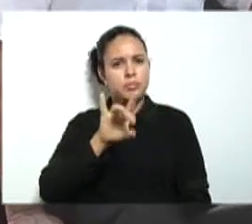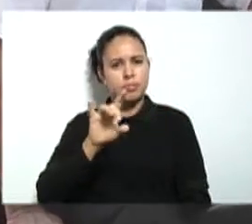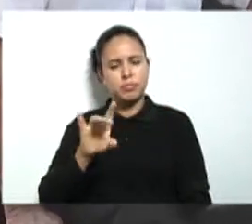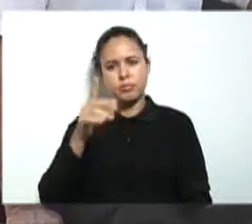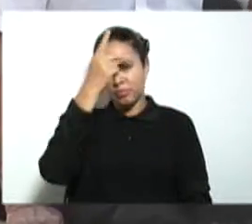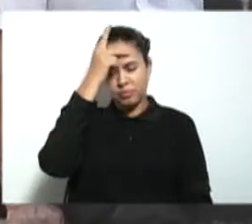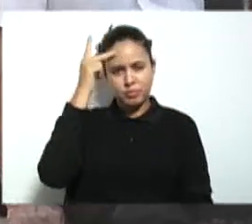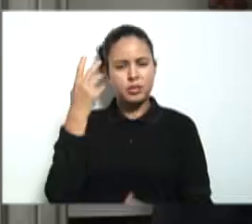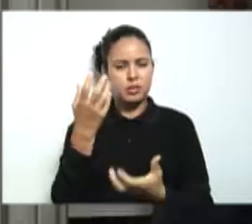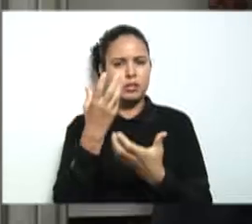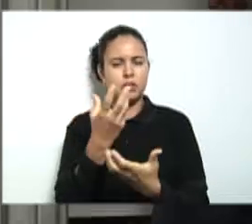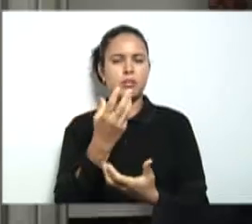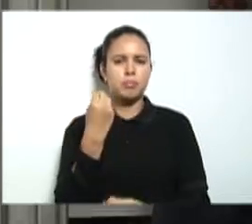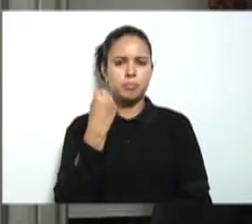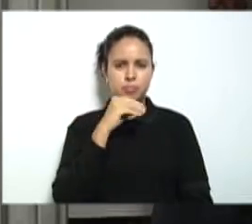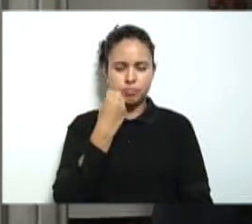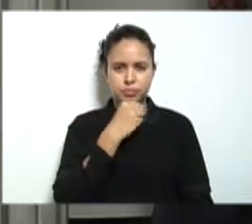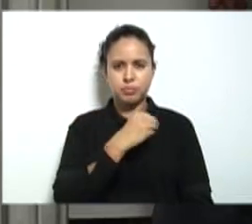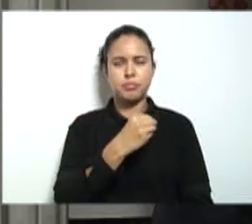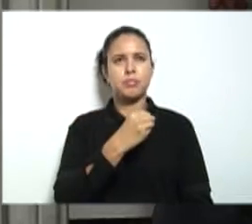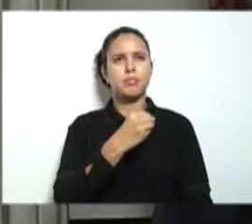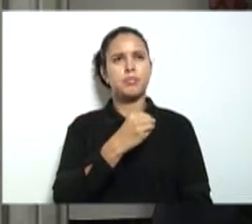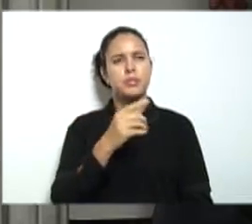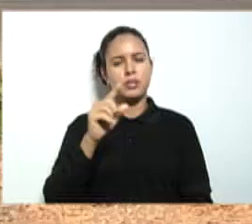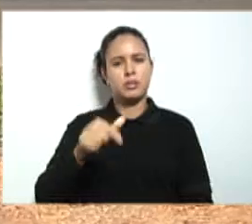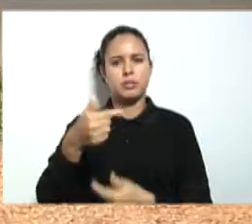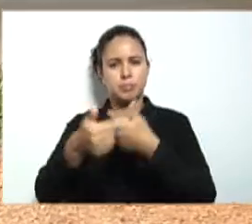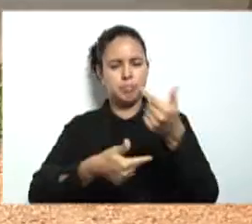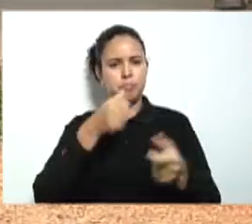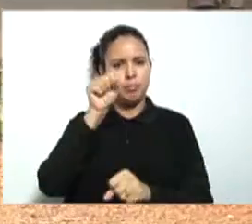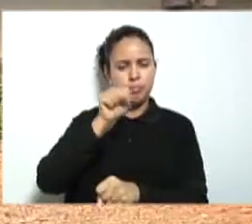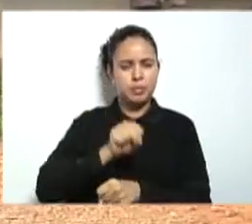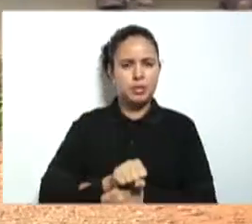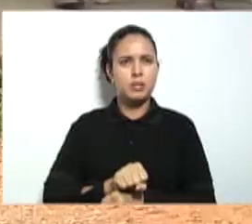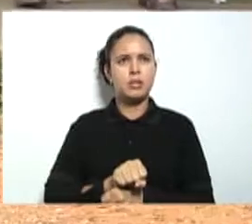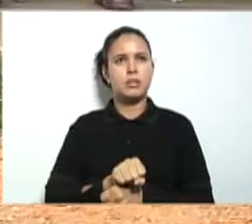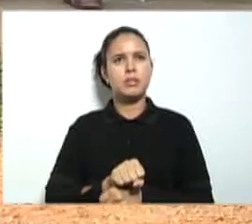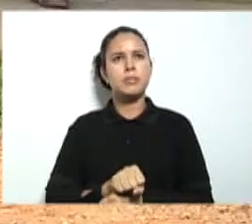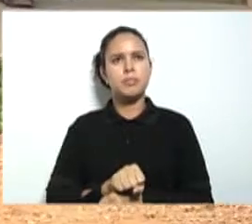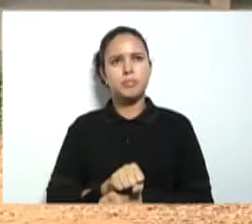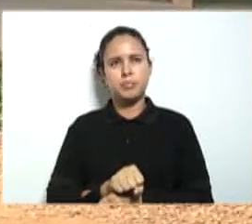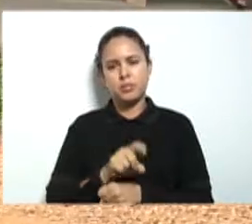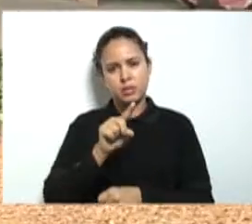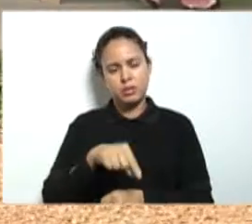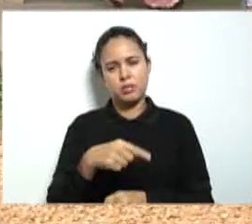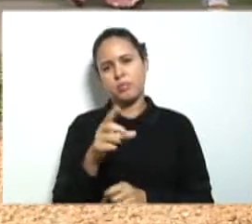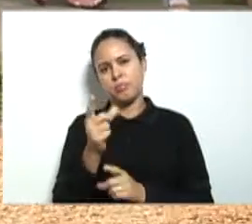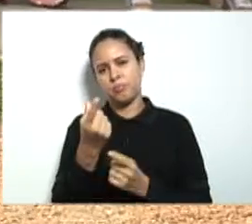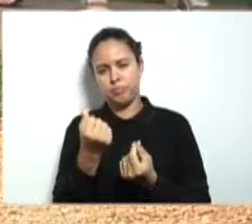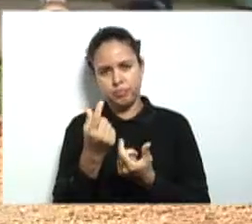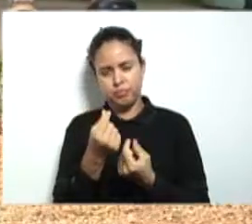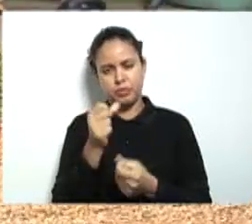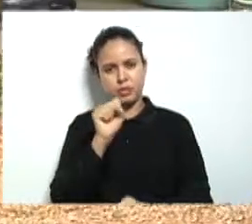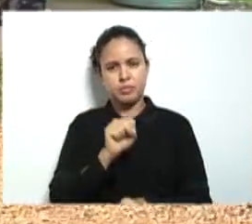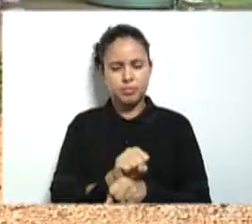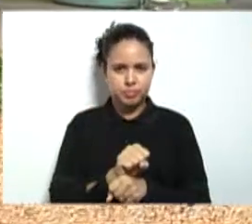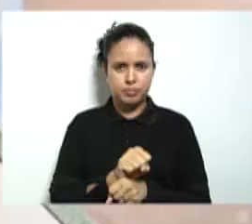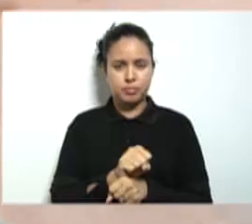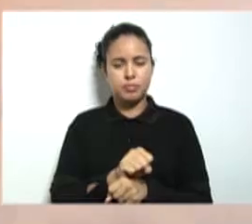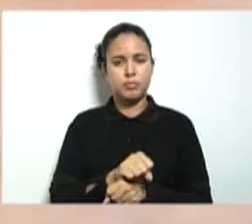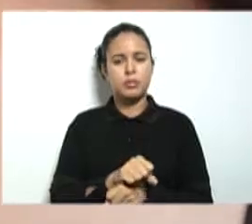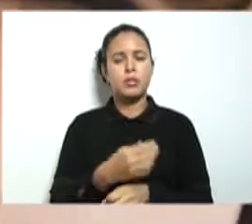uma oportunidade. São trabalhadores parados, um breque na economia. Uma das